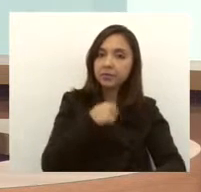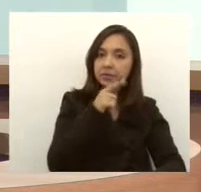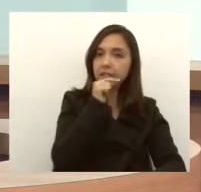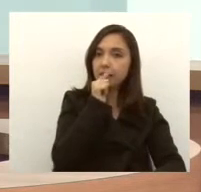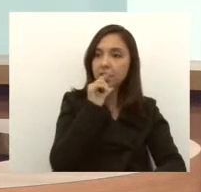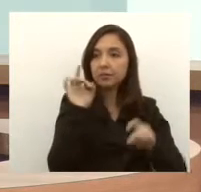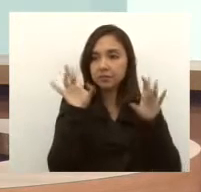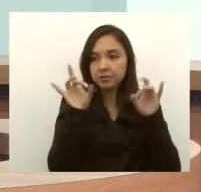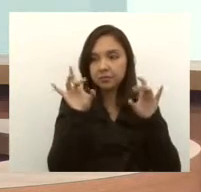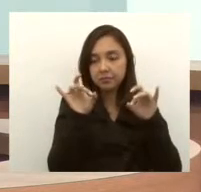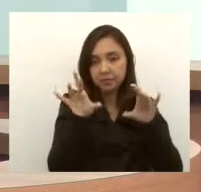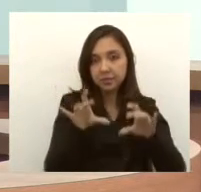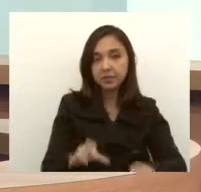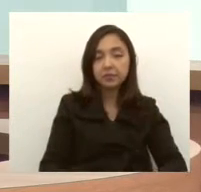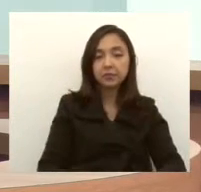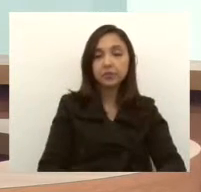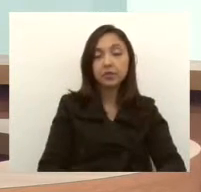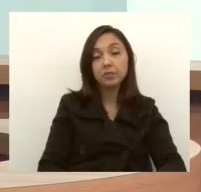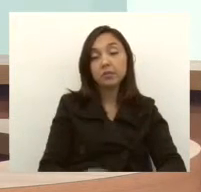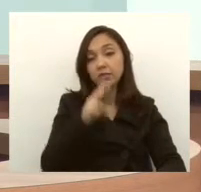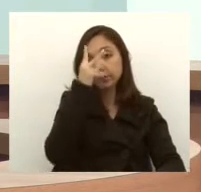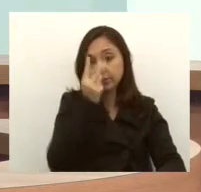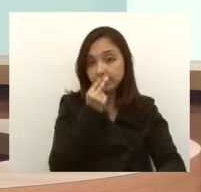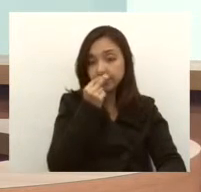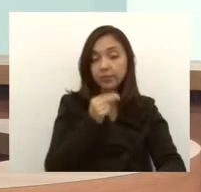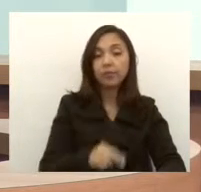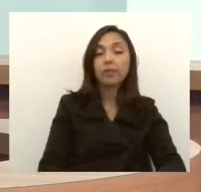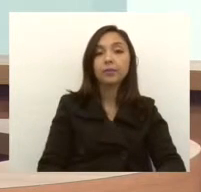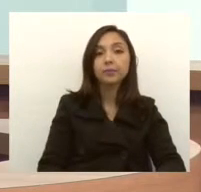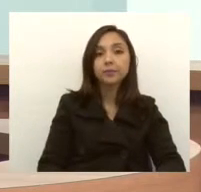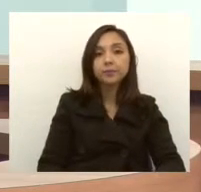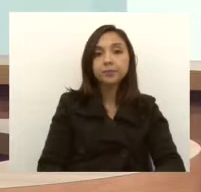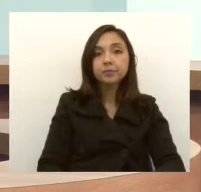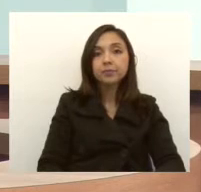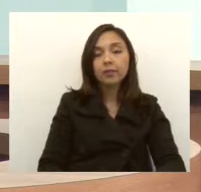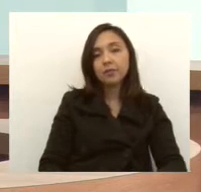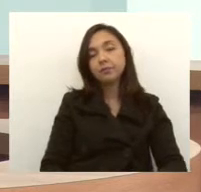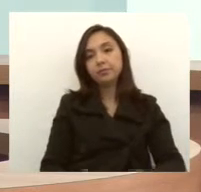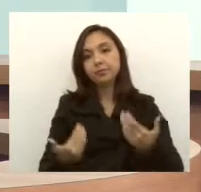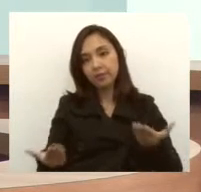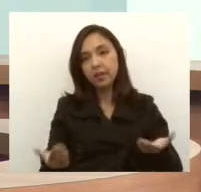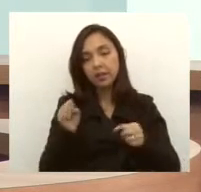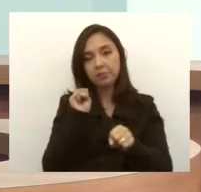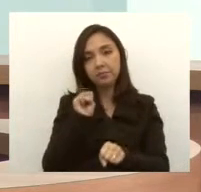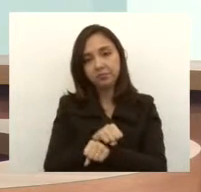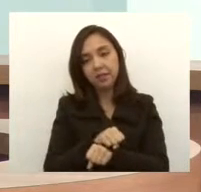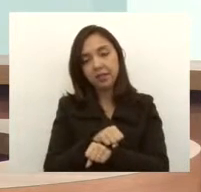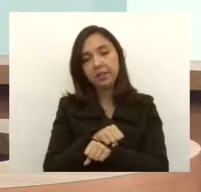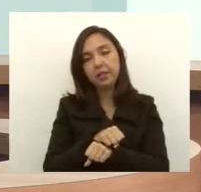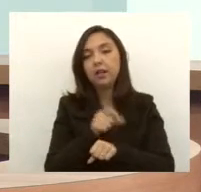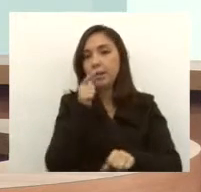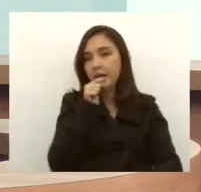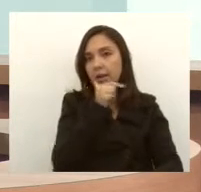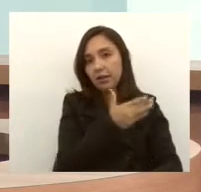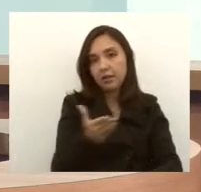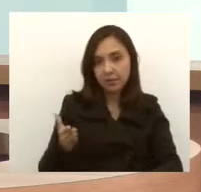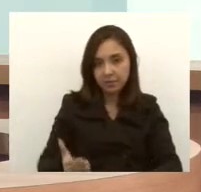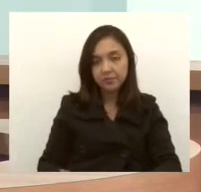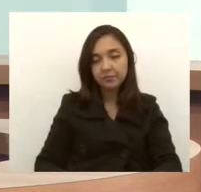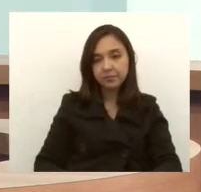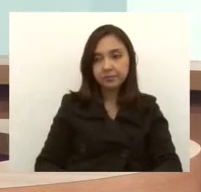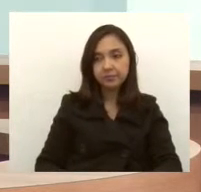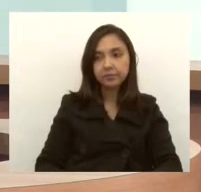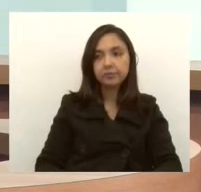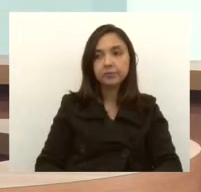precioso, e jamais o Geraldo Alckmin, governador do Estado, iria parar de fornecer água para o município de